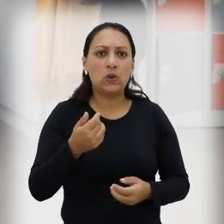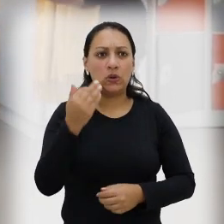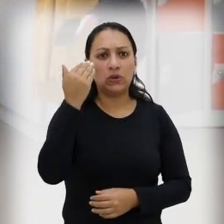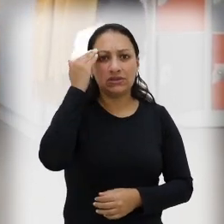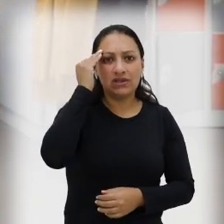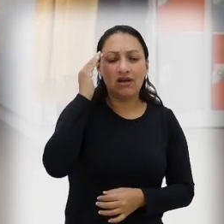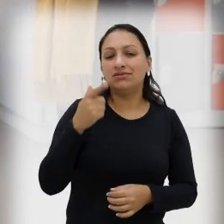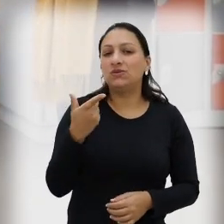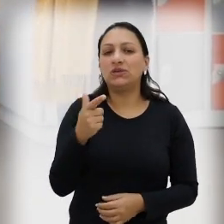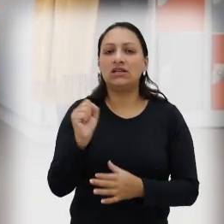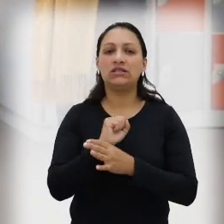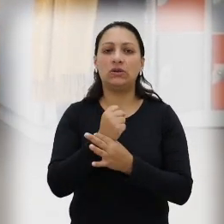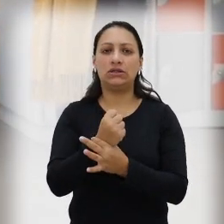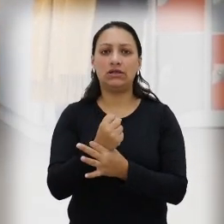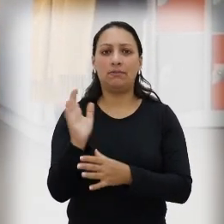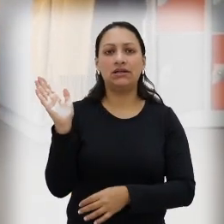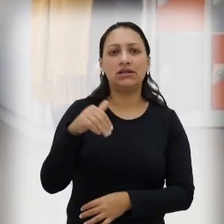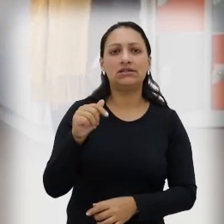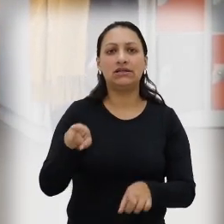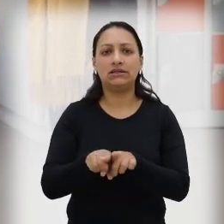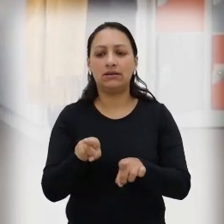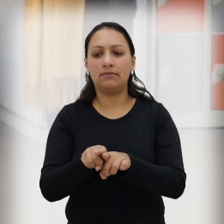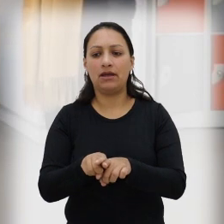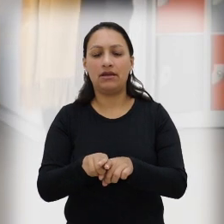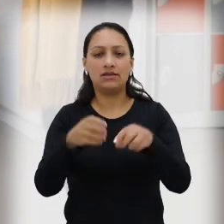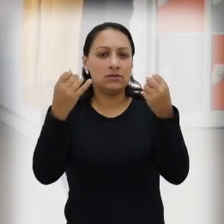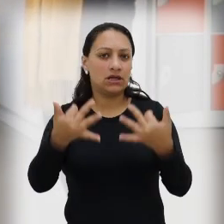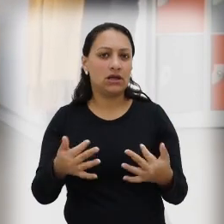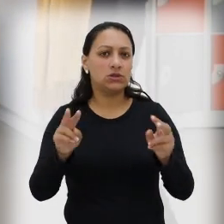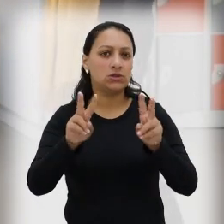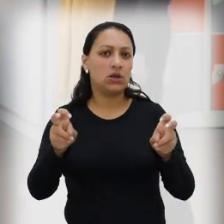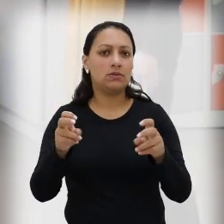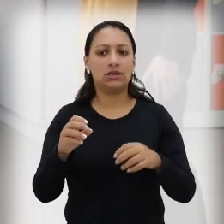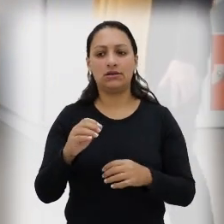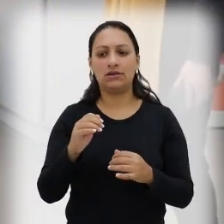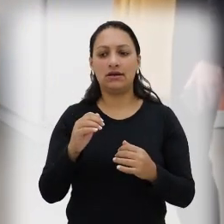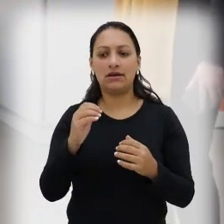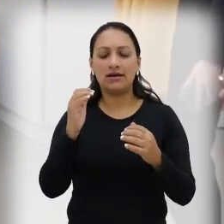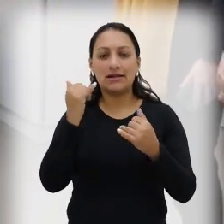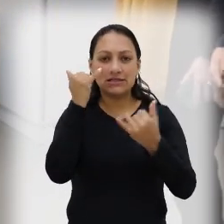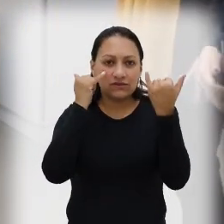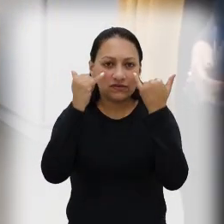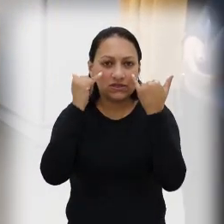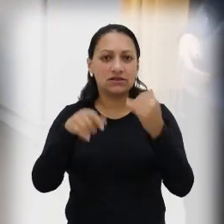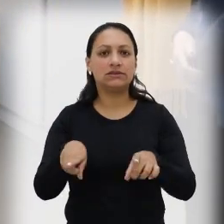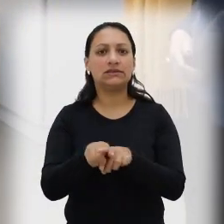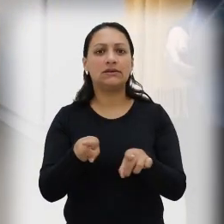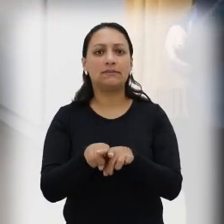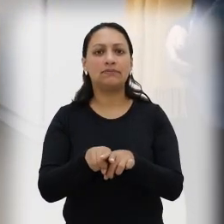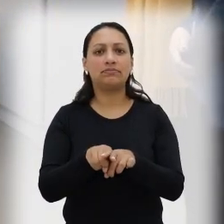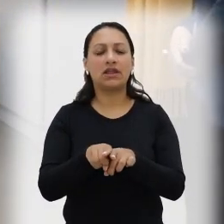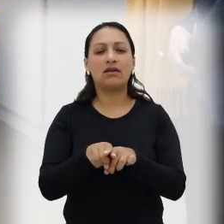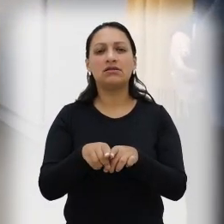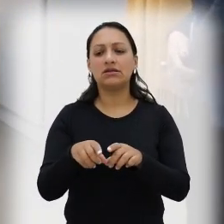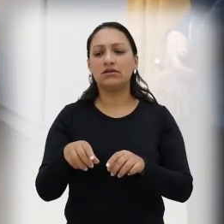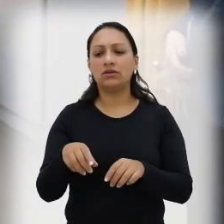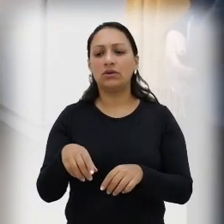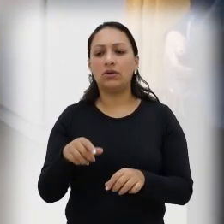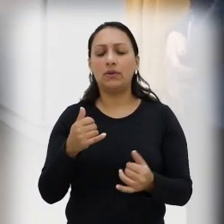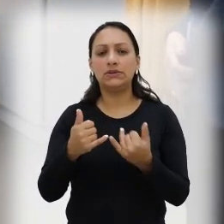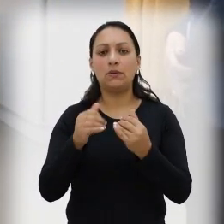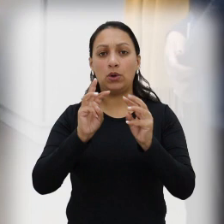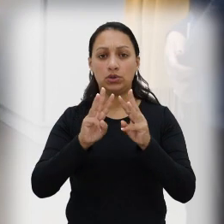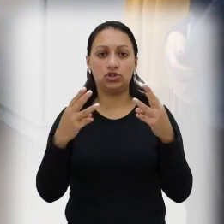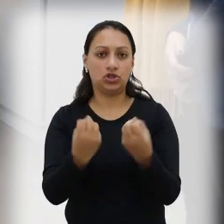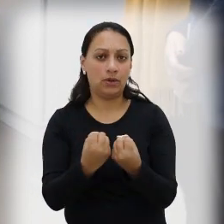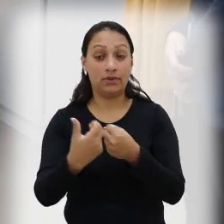vai ter segurança para poder trazer e transmitir aqueles dados. Rapidinho, só para perguntar se os workshops ficam gravados, no caso, assim, se a gente não conseguir estar ali no